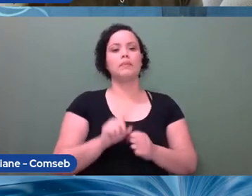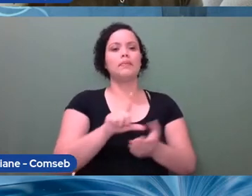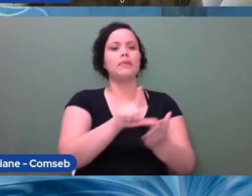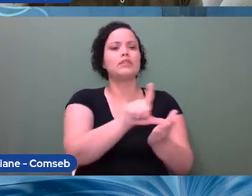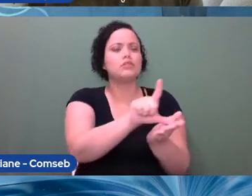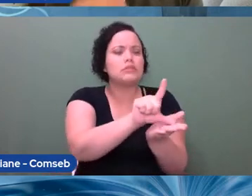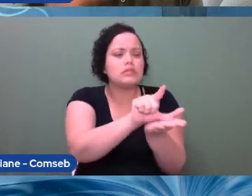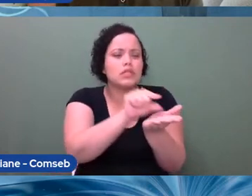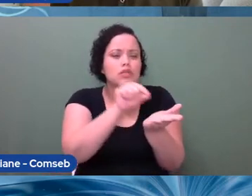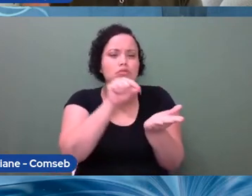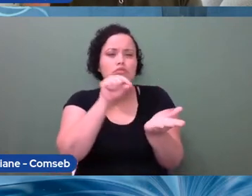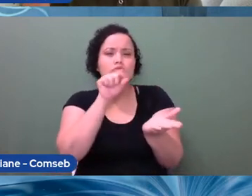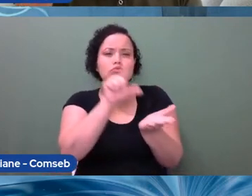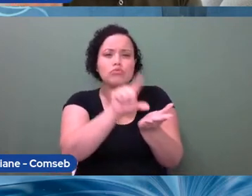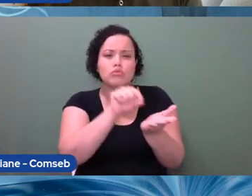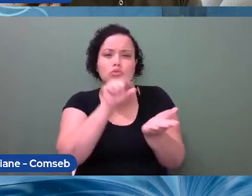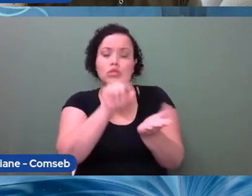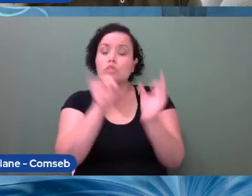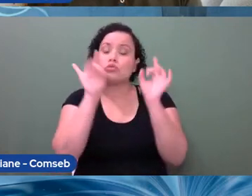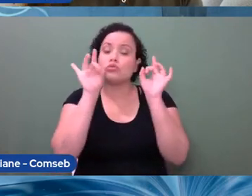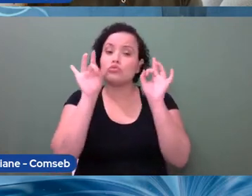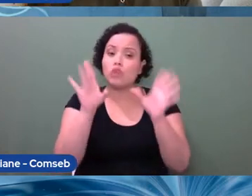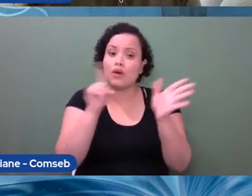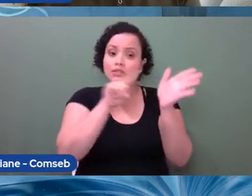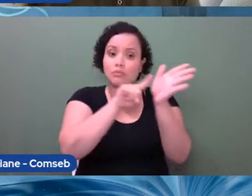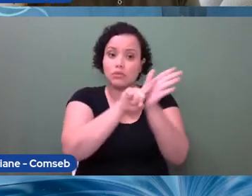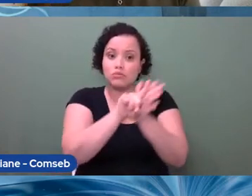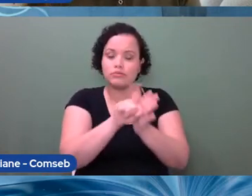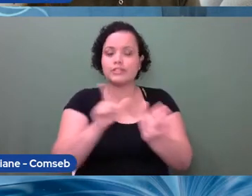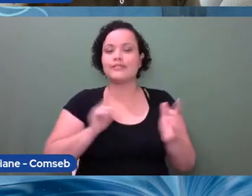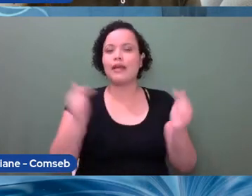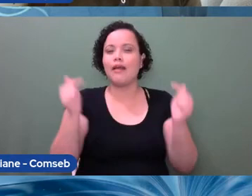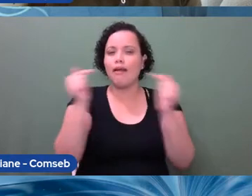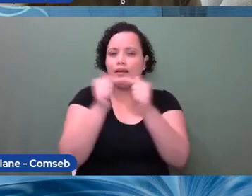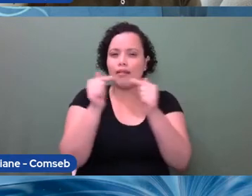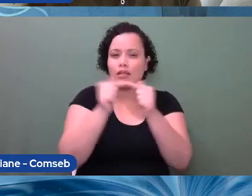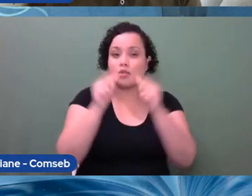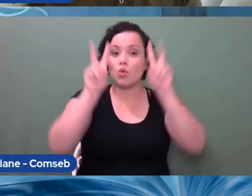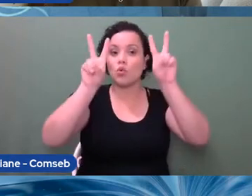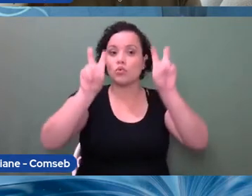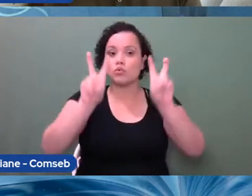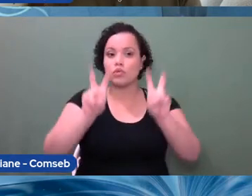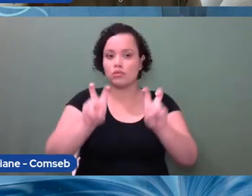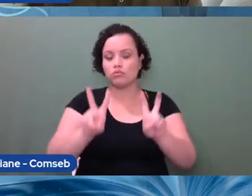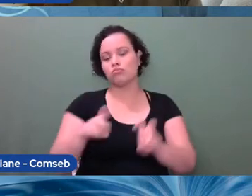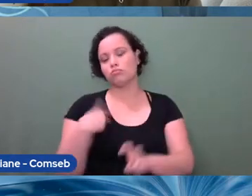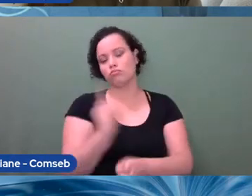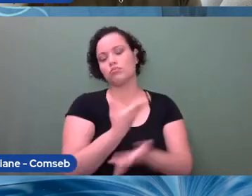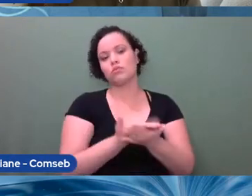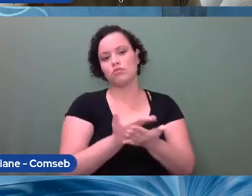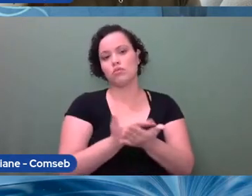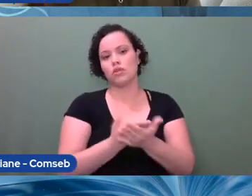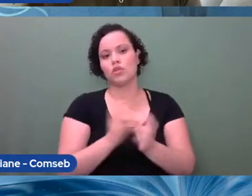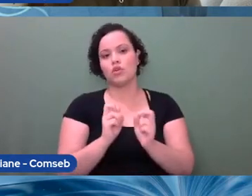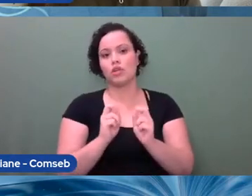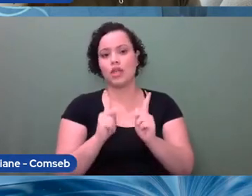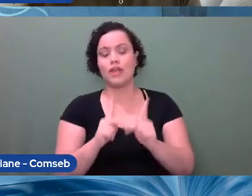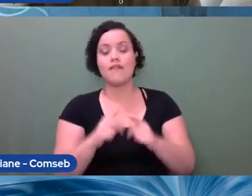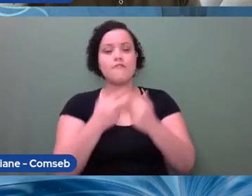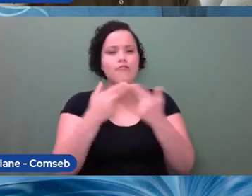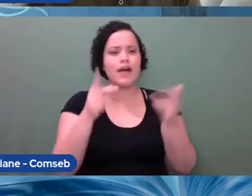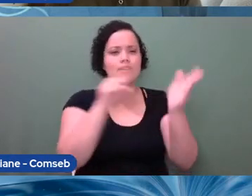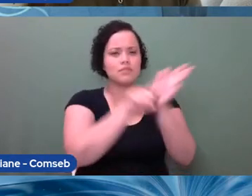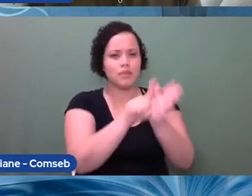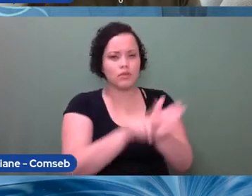apenas aquelas perguntas que estão diretamente relacionadas com os assuntos em estudo. Várias perguntas foram respondidas no